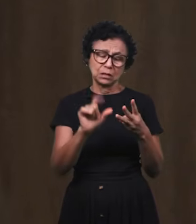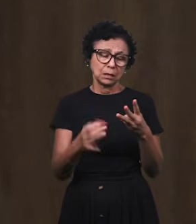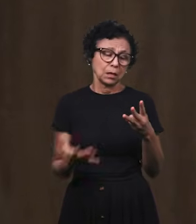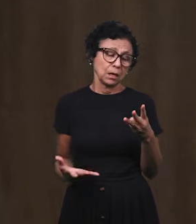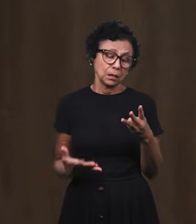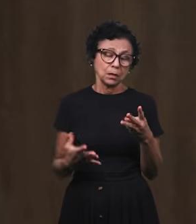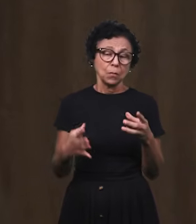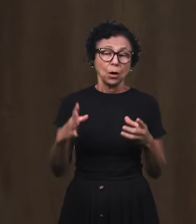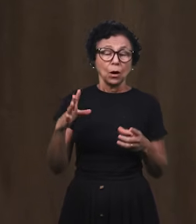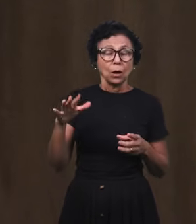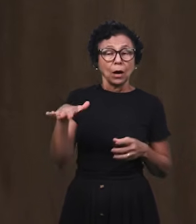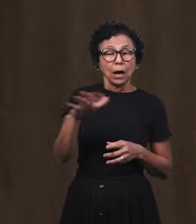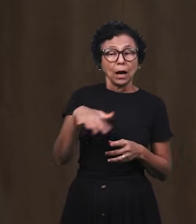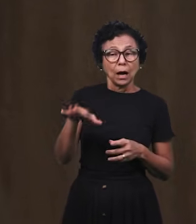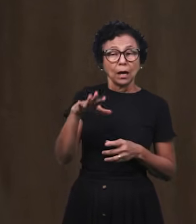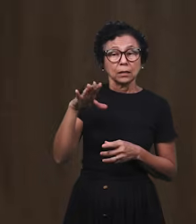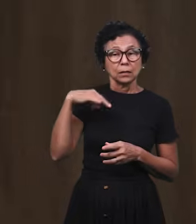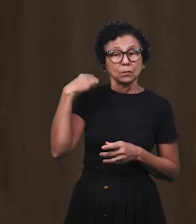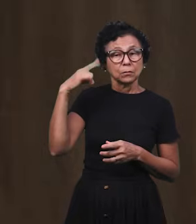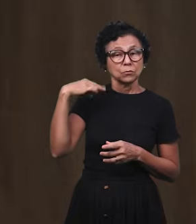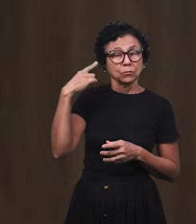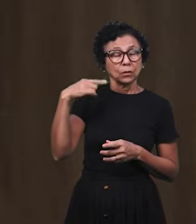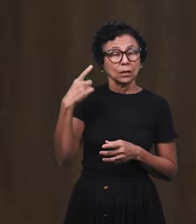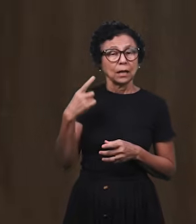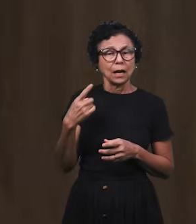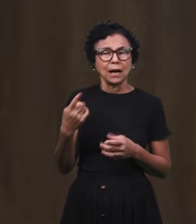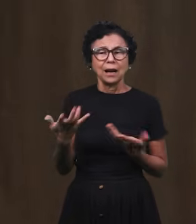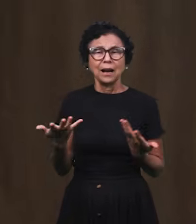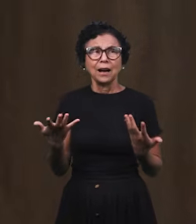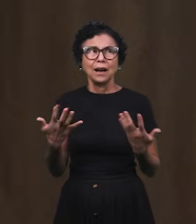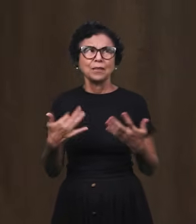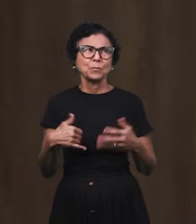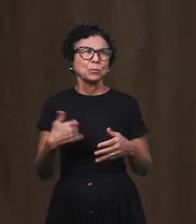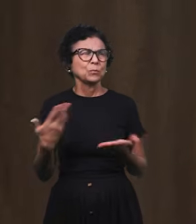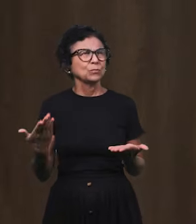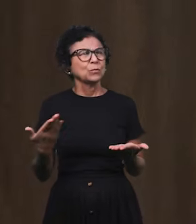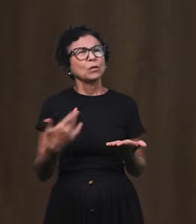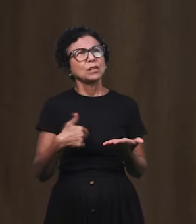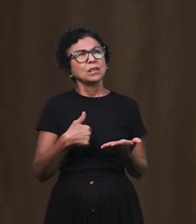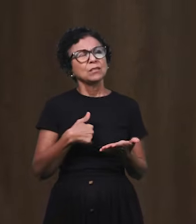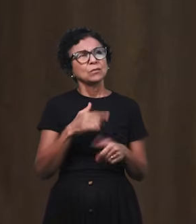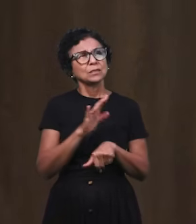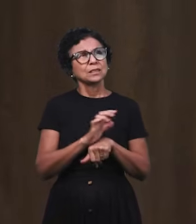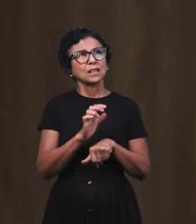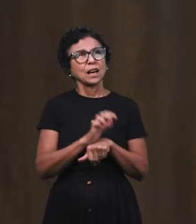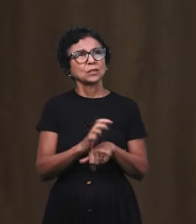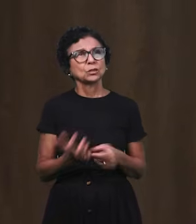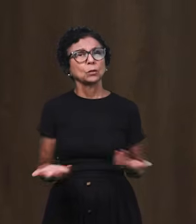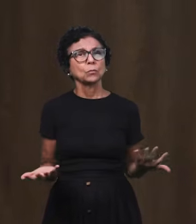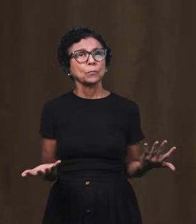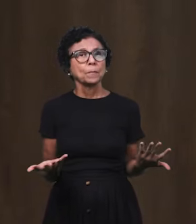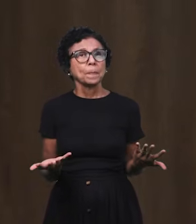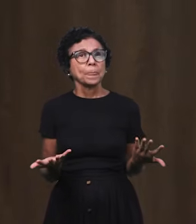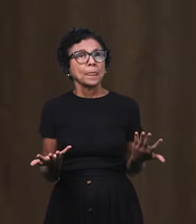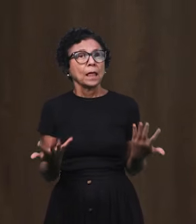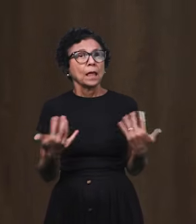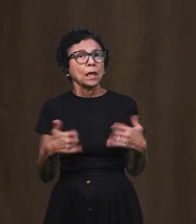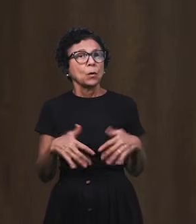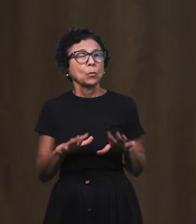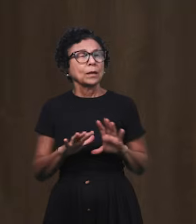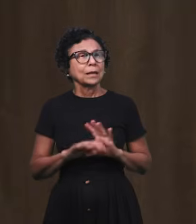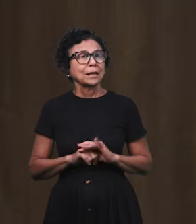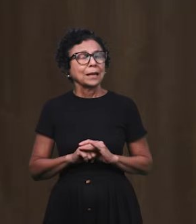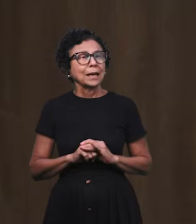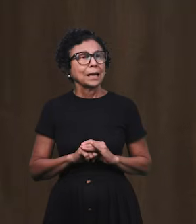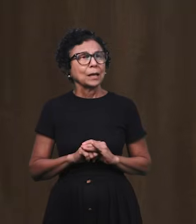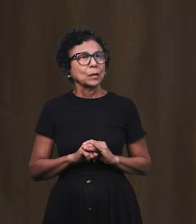público. Mas o que eu vou fazer? Eu vou tentar de tudo? Não, é difícil, né? Você tem que filtrar. Então, assim, é você buscar, eu penso, tá bom? Essa é a minha opinião.